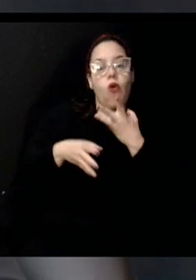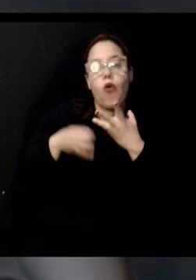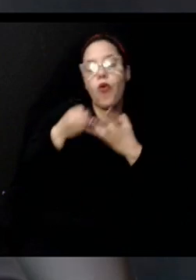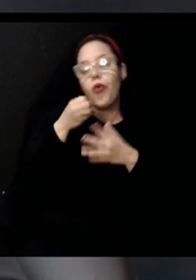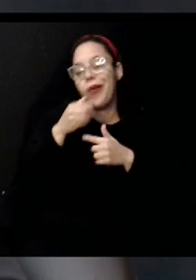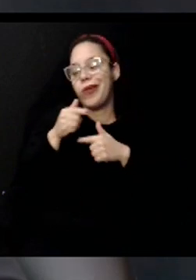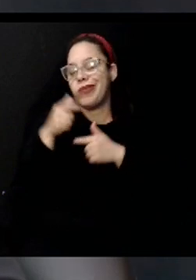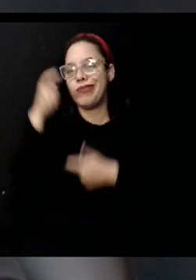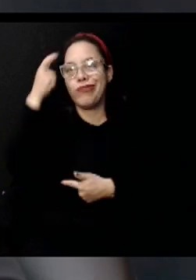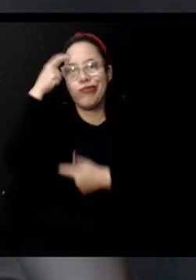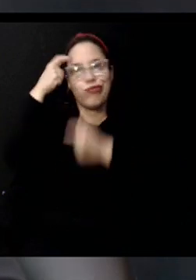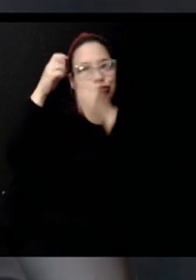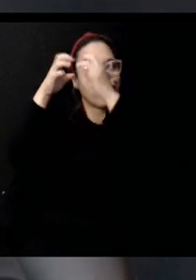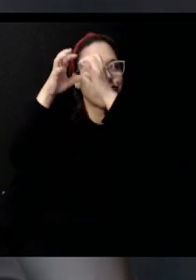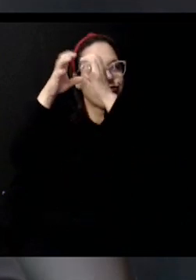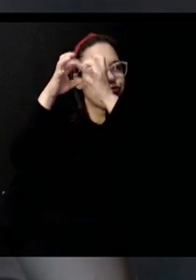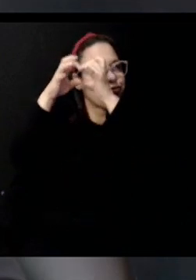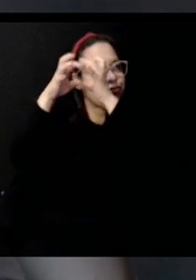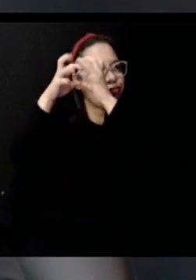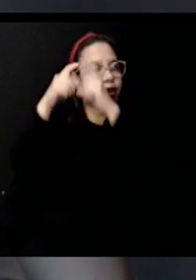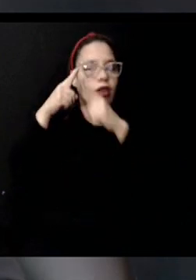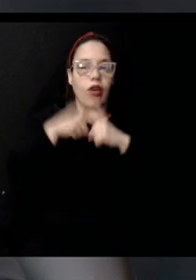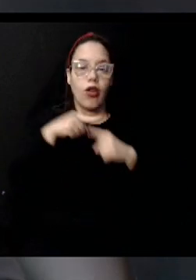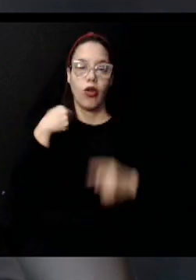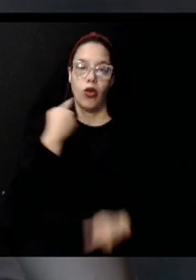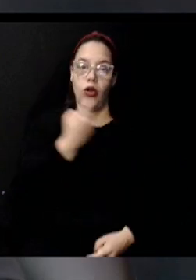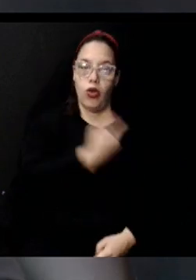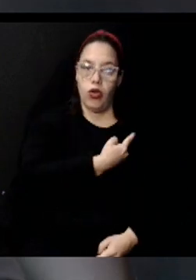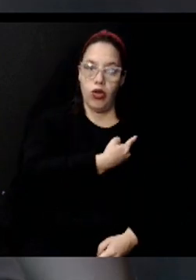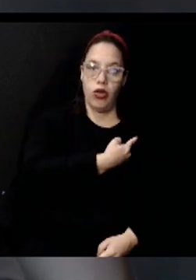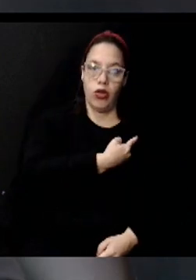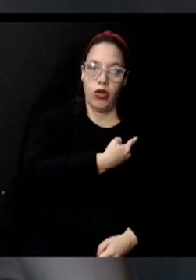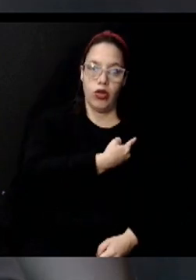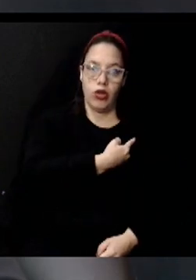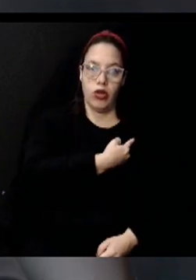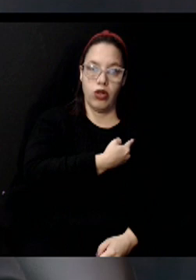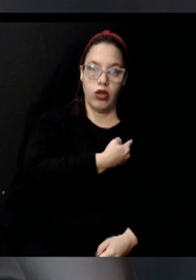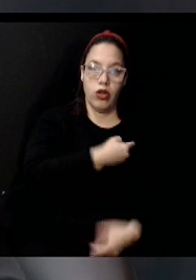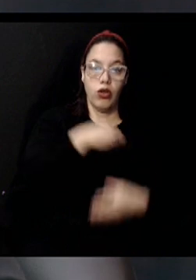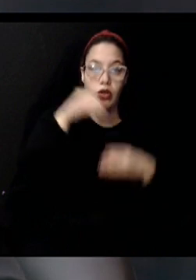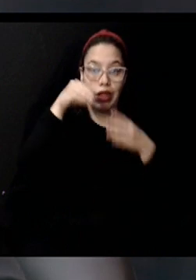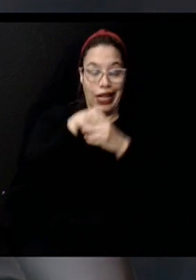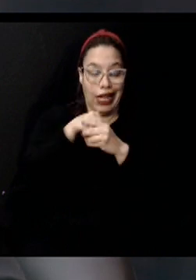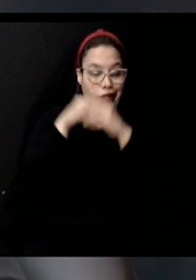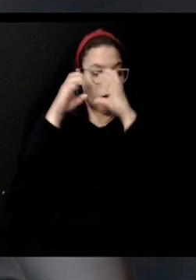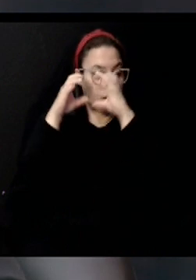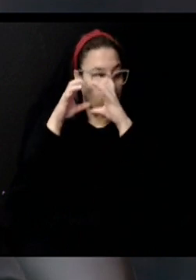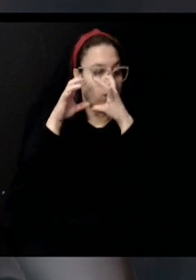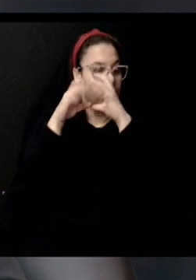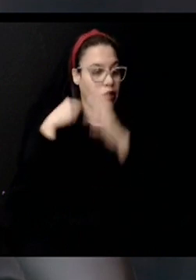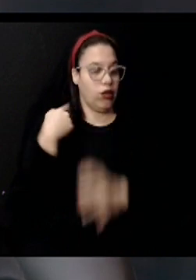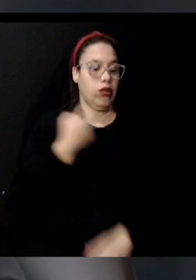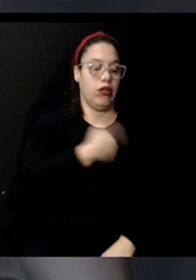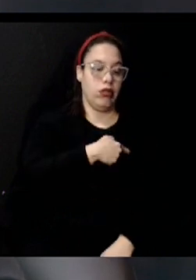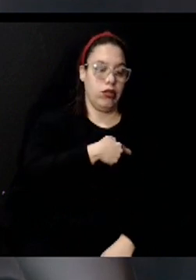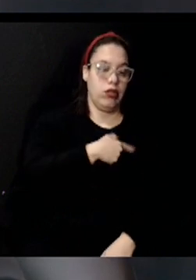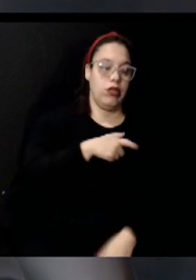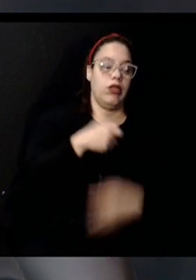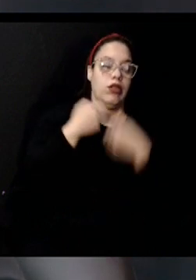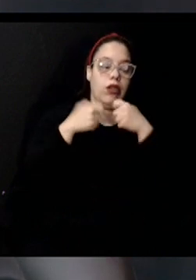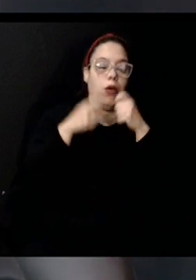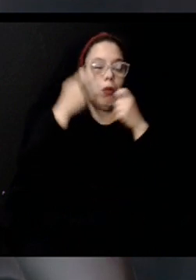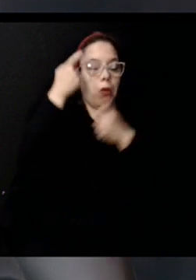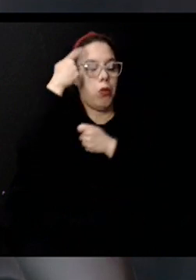cérebro. Porque somos nós que temos que colocar as coisas dentro do cérebro. É nós que temos que começar a Exato. pensar nas